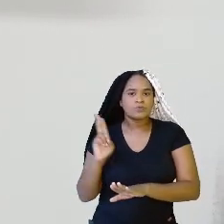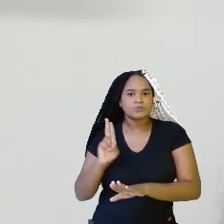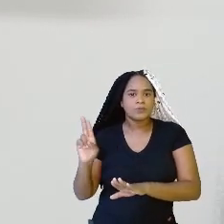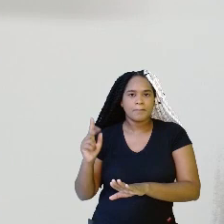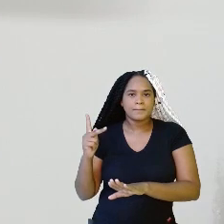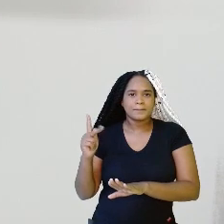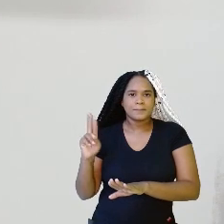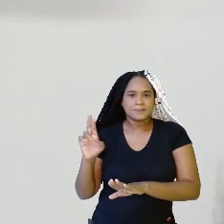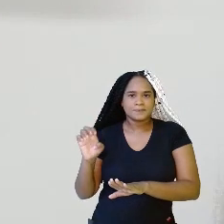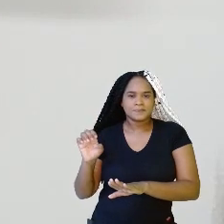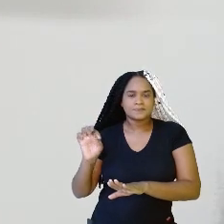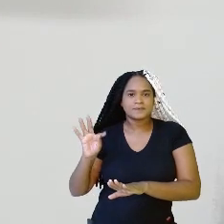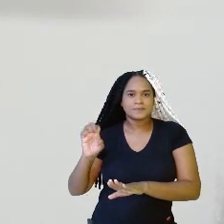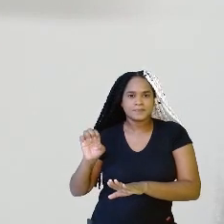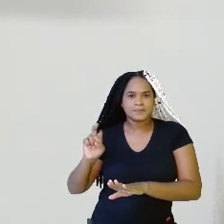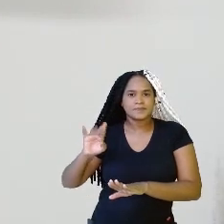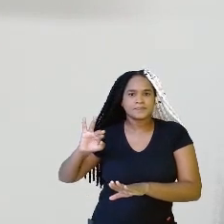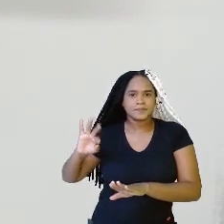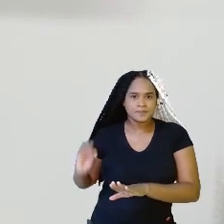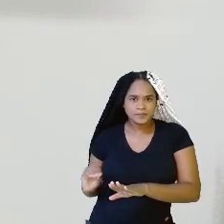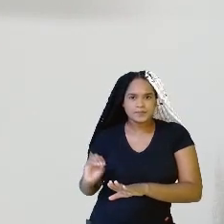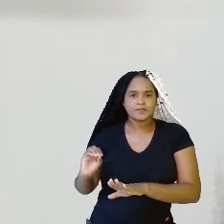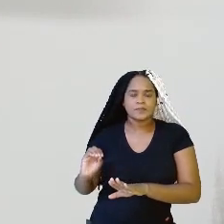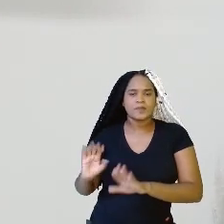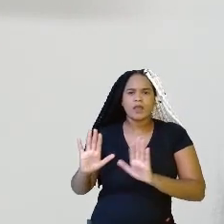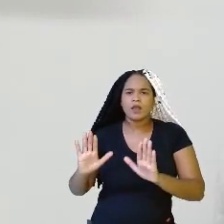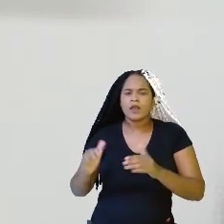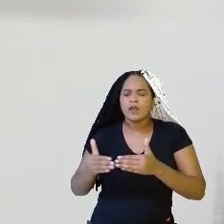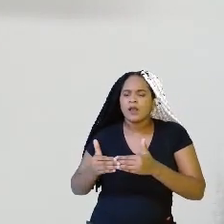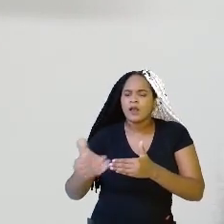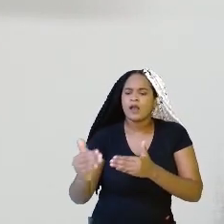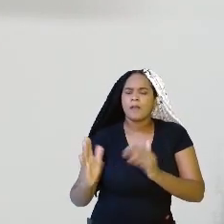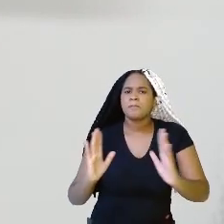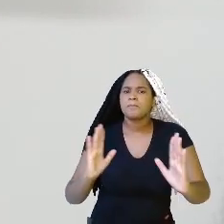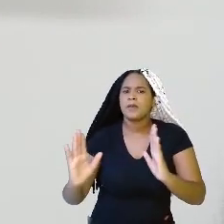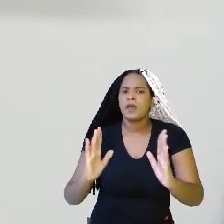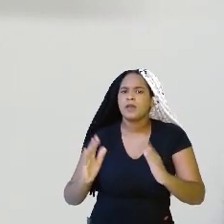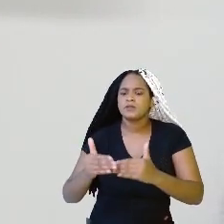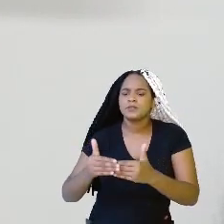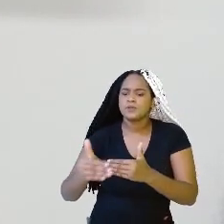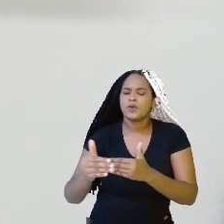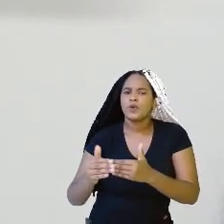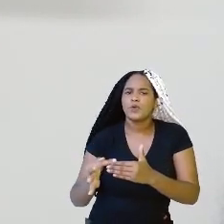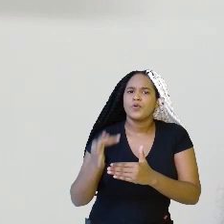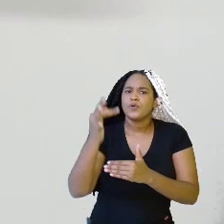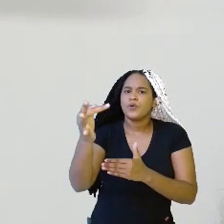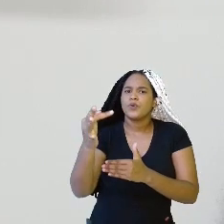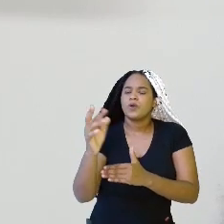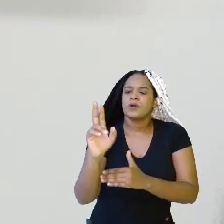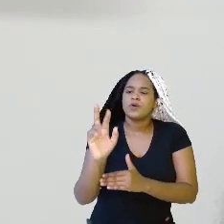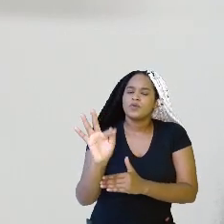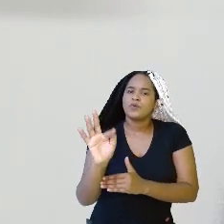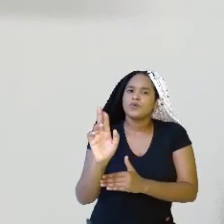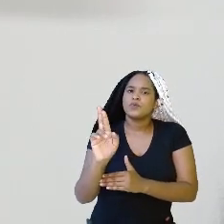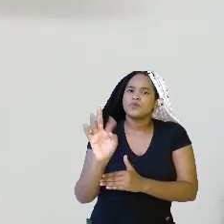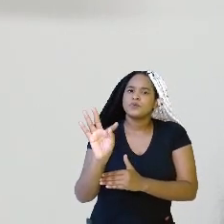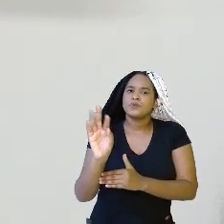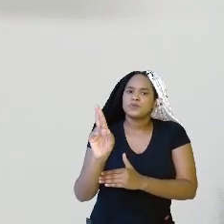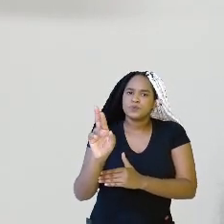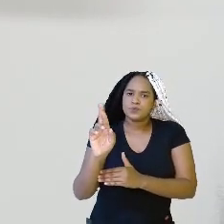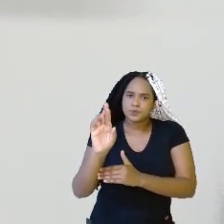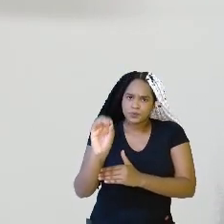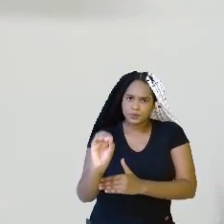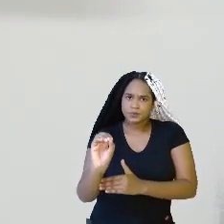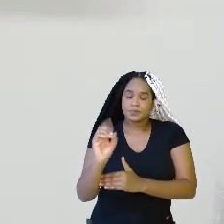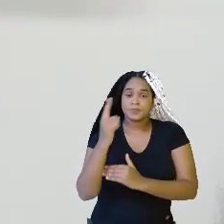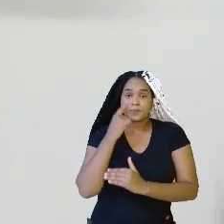de pretérito. E o que ainda vai acontecer é chamado de tempo futuro. Lembrando que